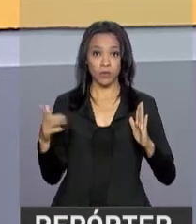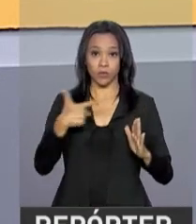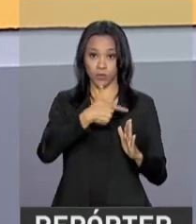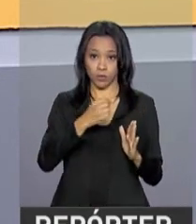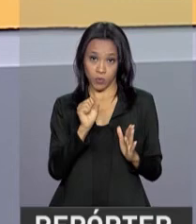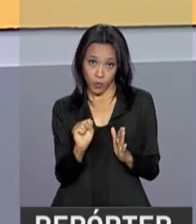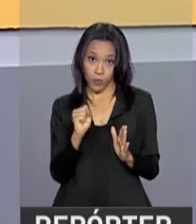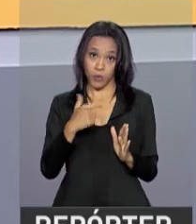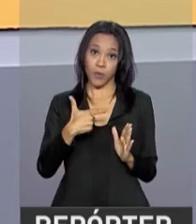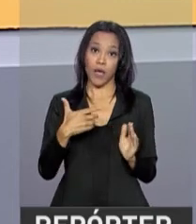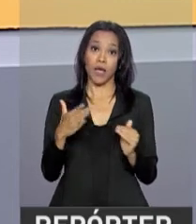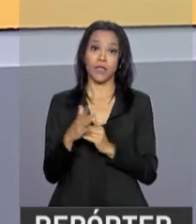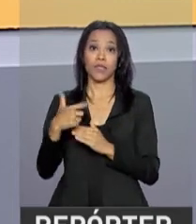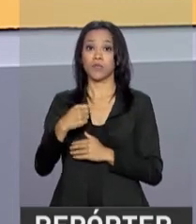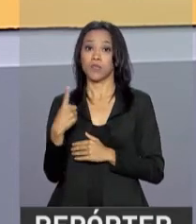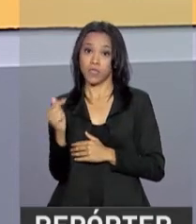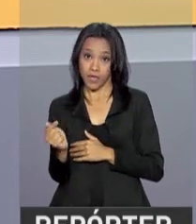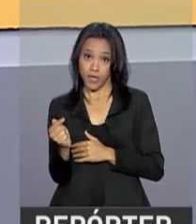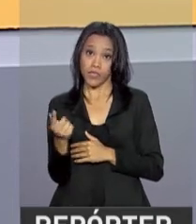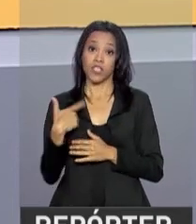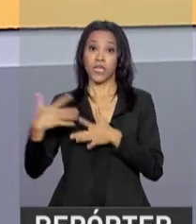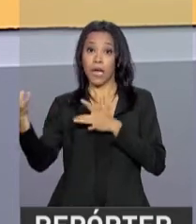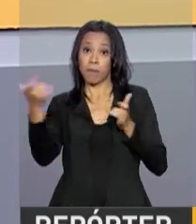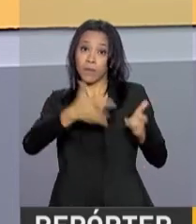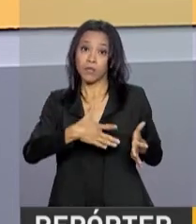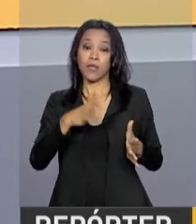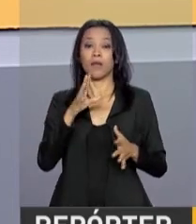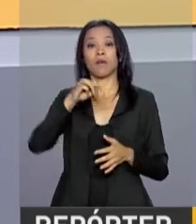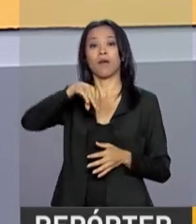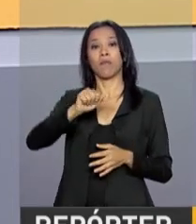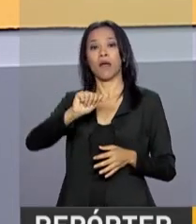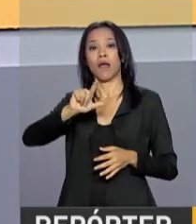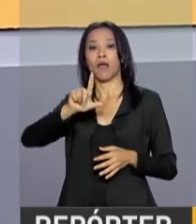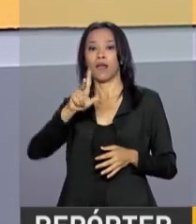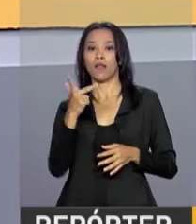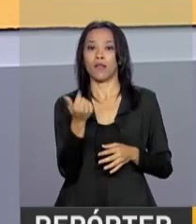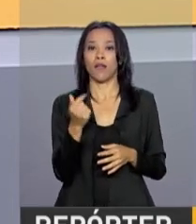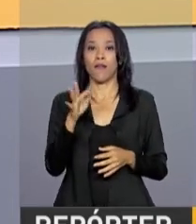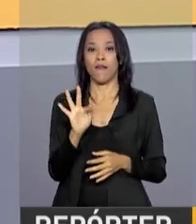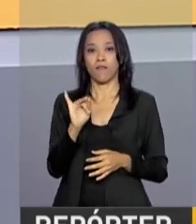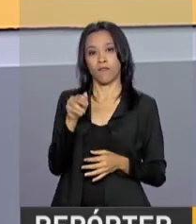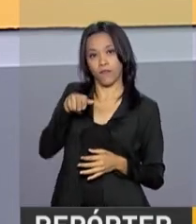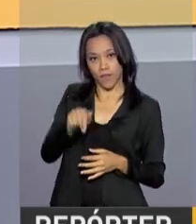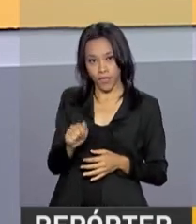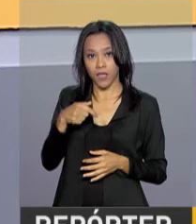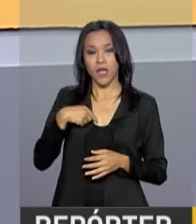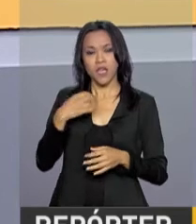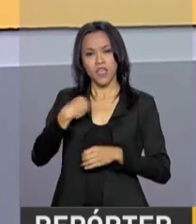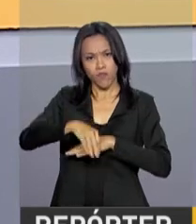2008 a 2017, que deixaram a malha fina. Os detalhes estão em